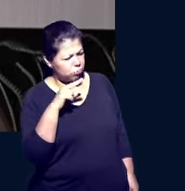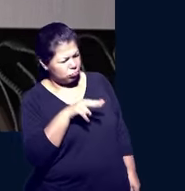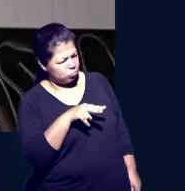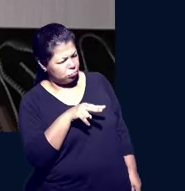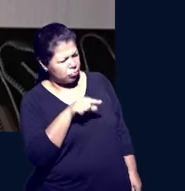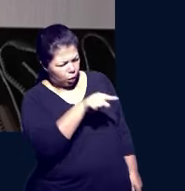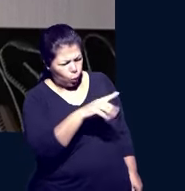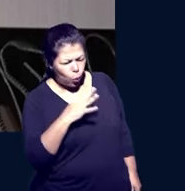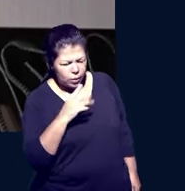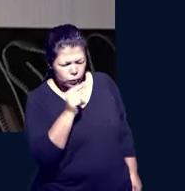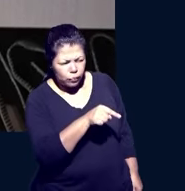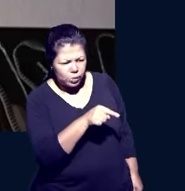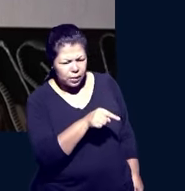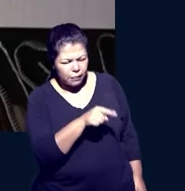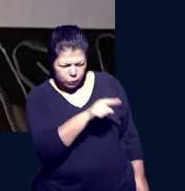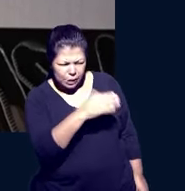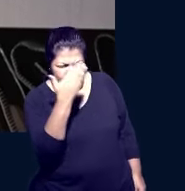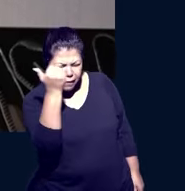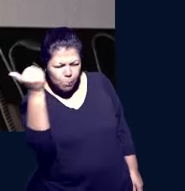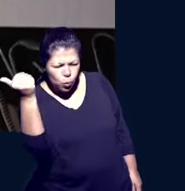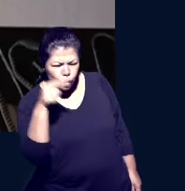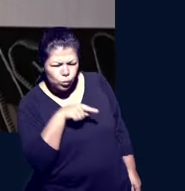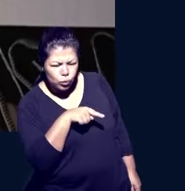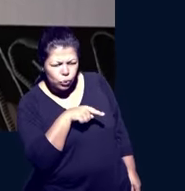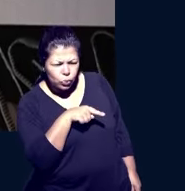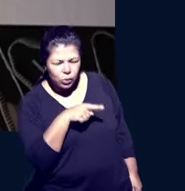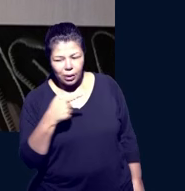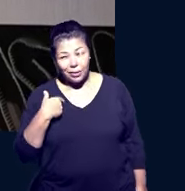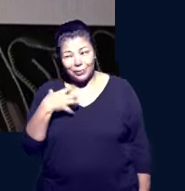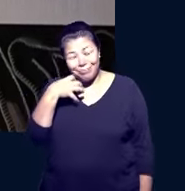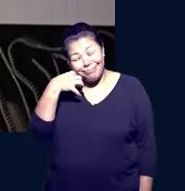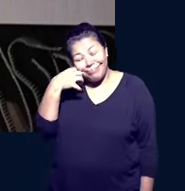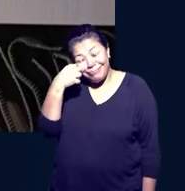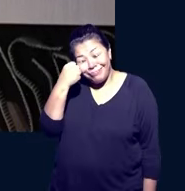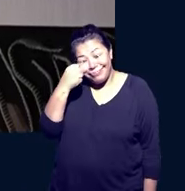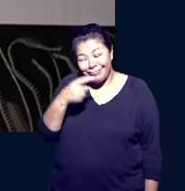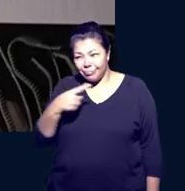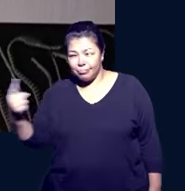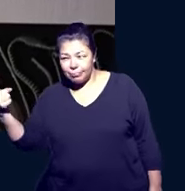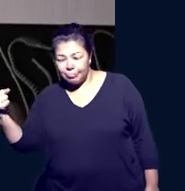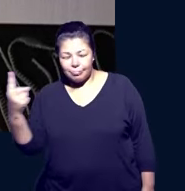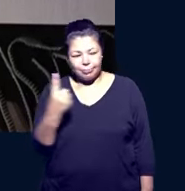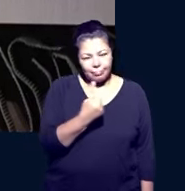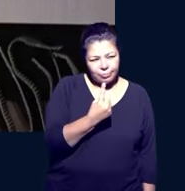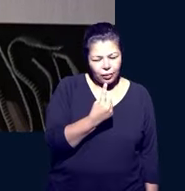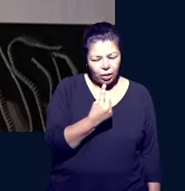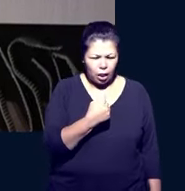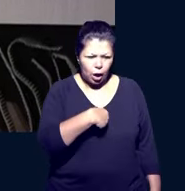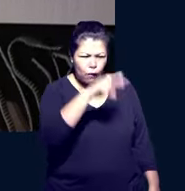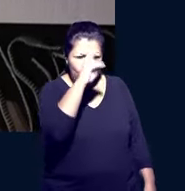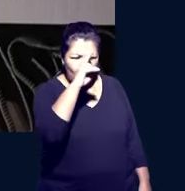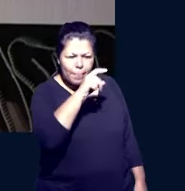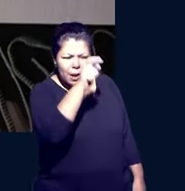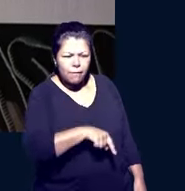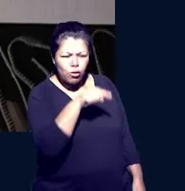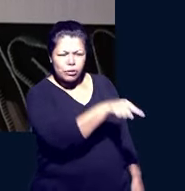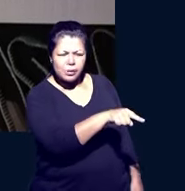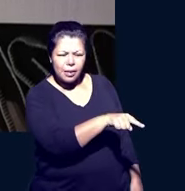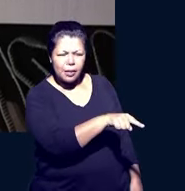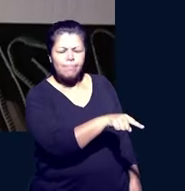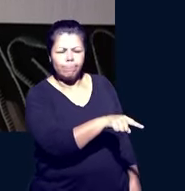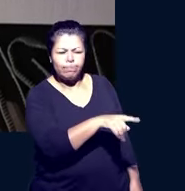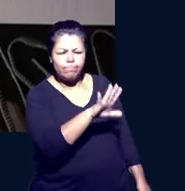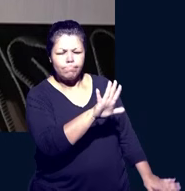falou assim o senhor é famoso não é eu ri constrangido ele voltou uma terceira vez e disse eu vou lembrar quem o senhor